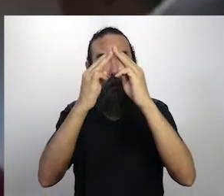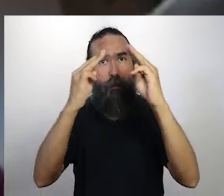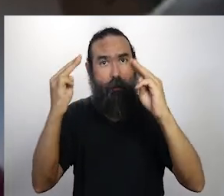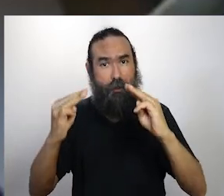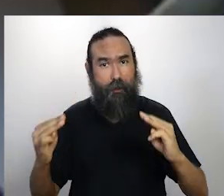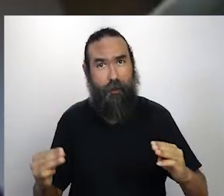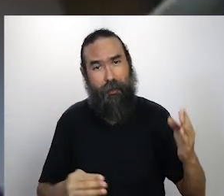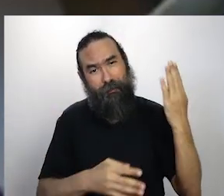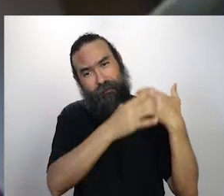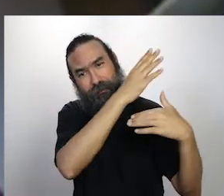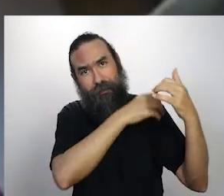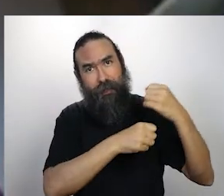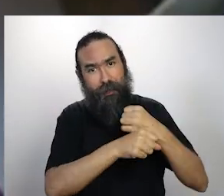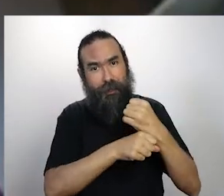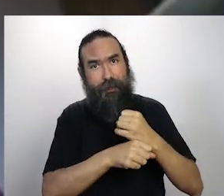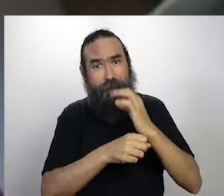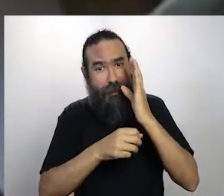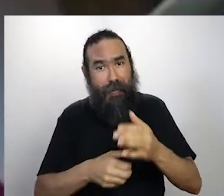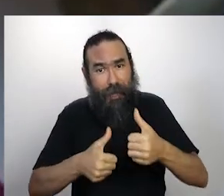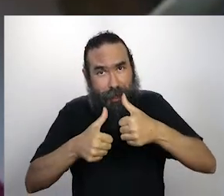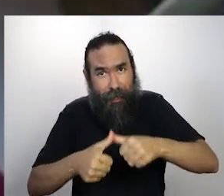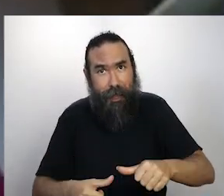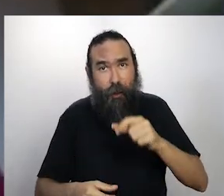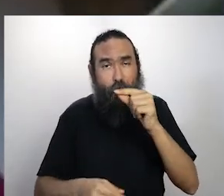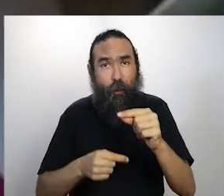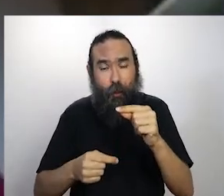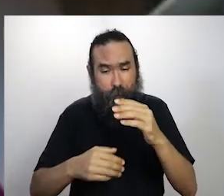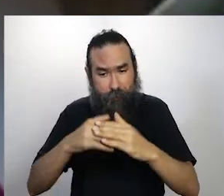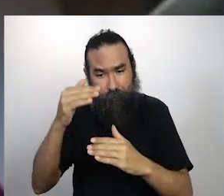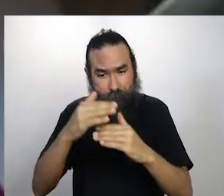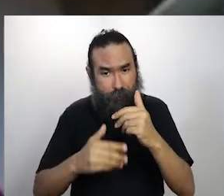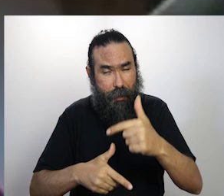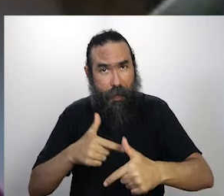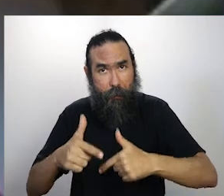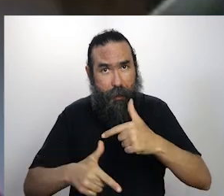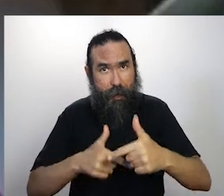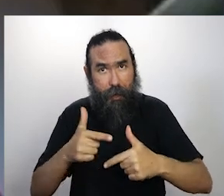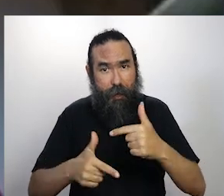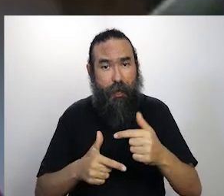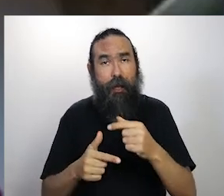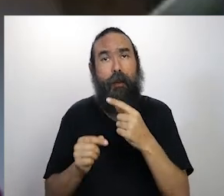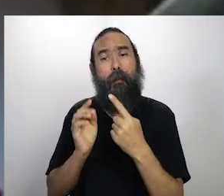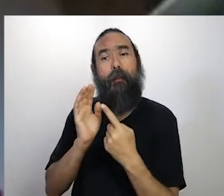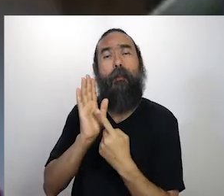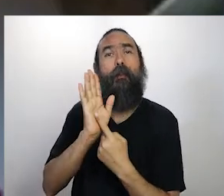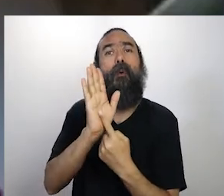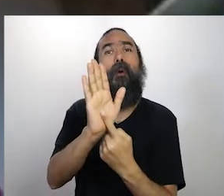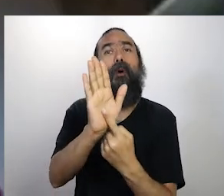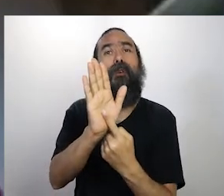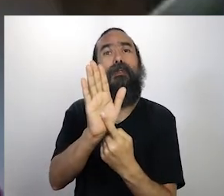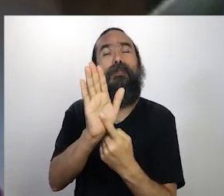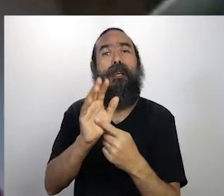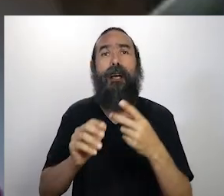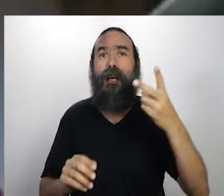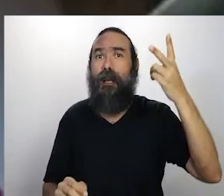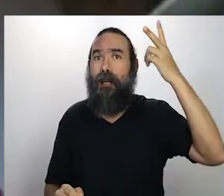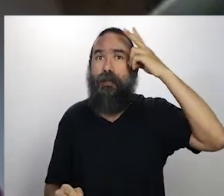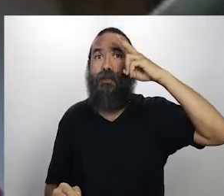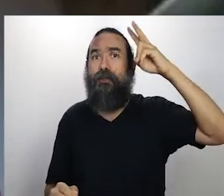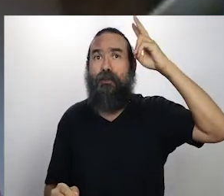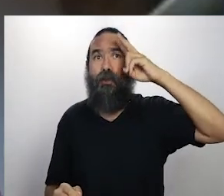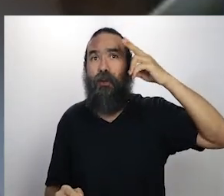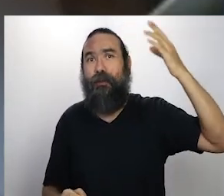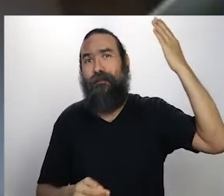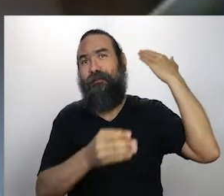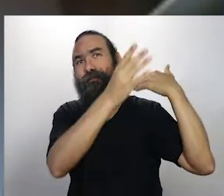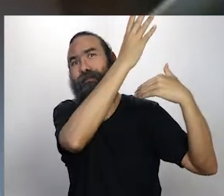anos, vem trabalhando de uma maneira muito incisiva em trazer um pouco da historicidade